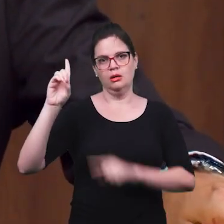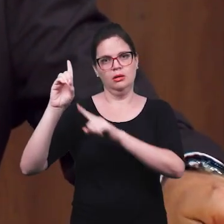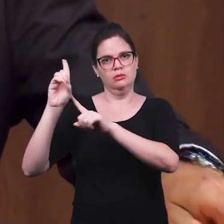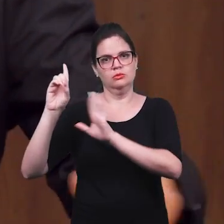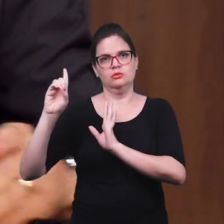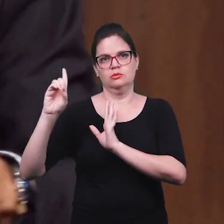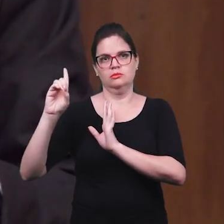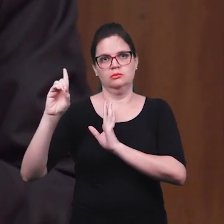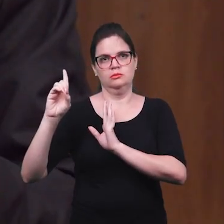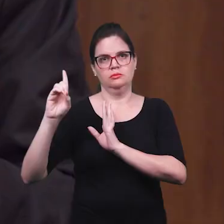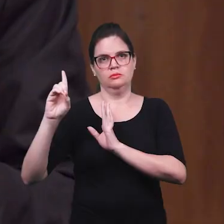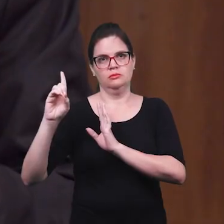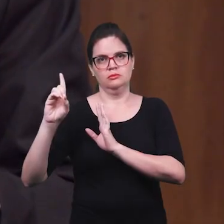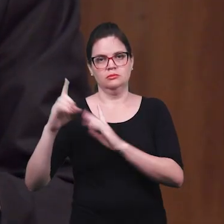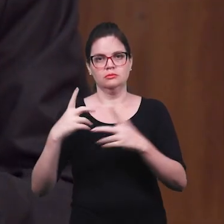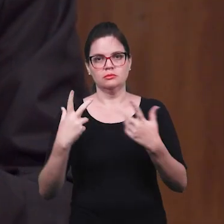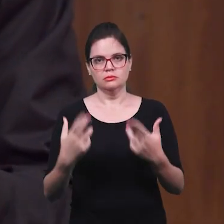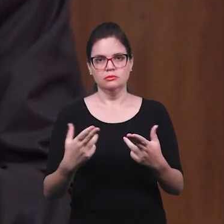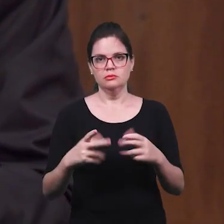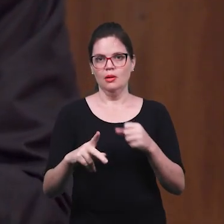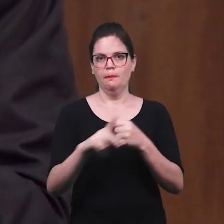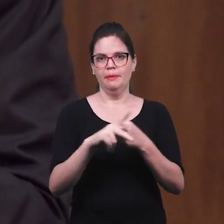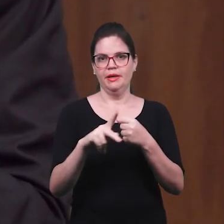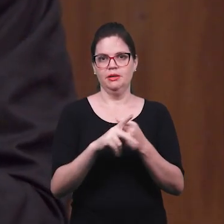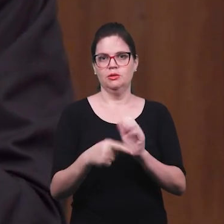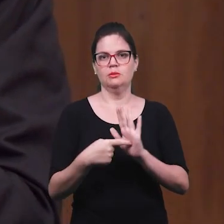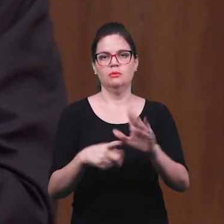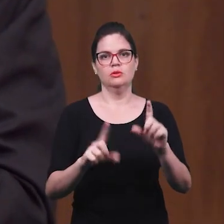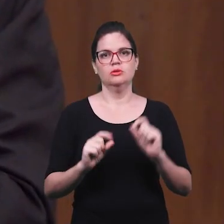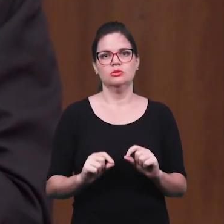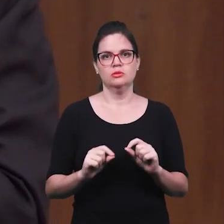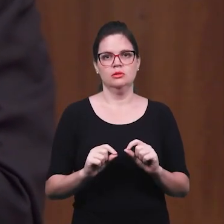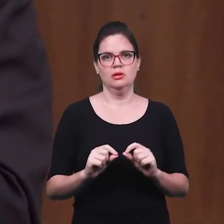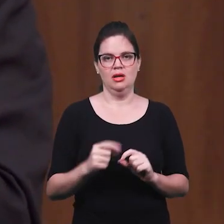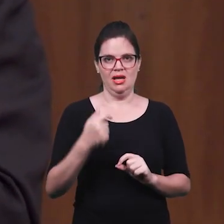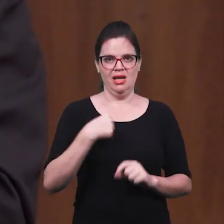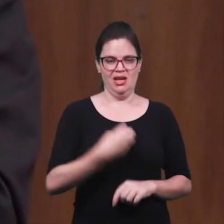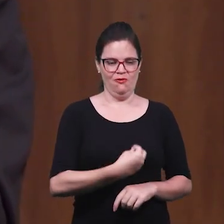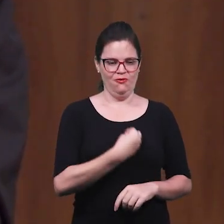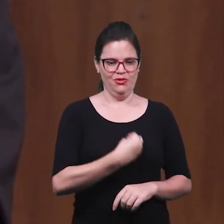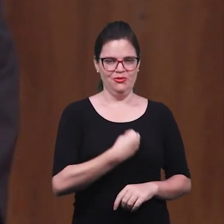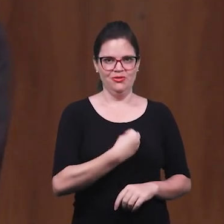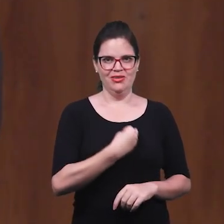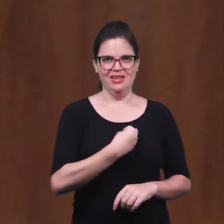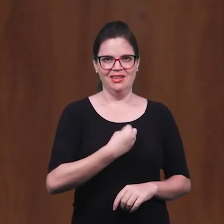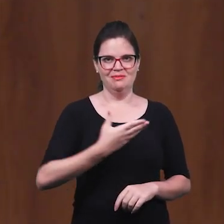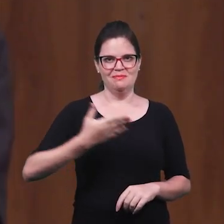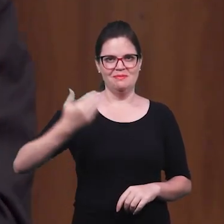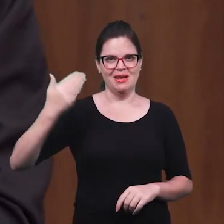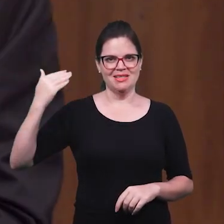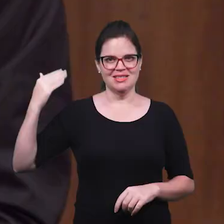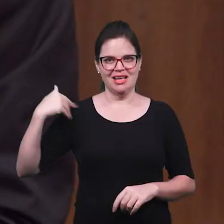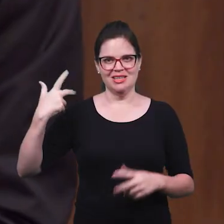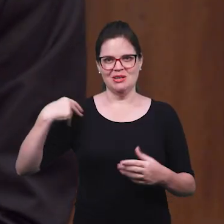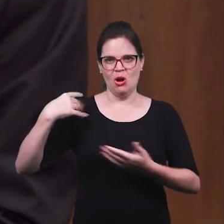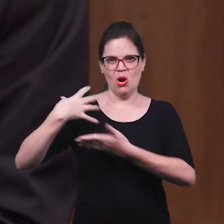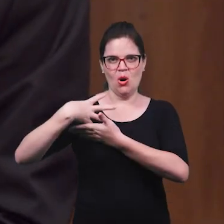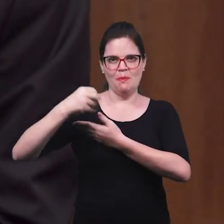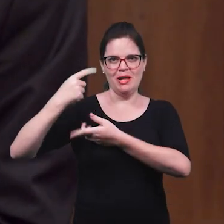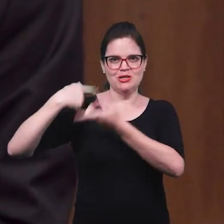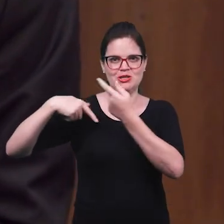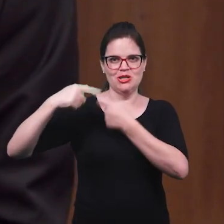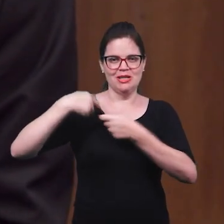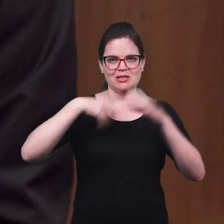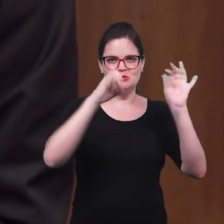de Pedro, deixando a vã maneira de viver que herdamos dos nossos pais. Olha, nossos pais